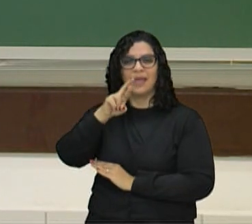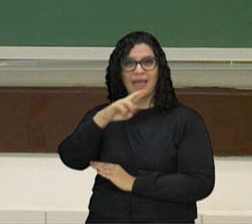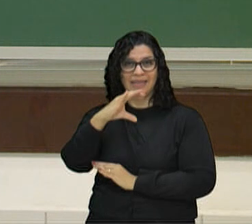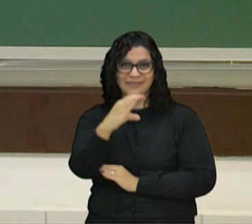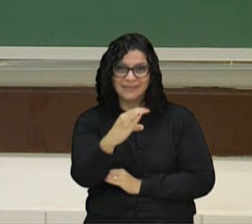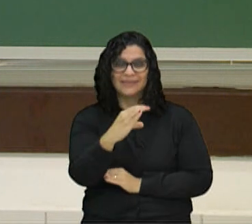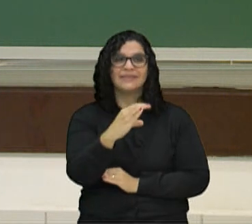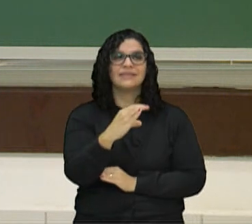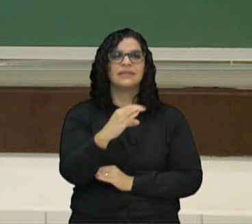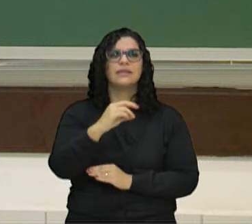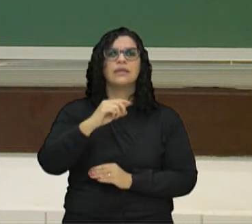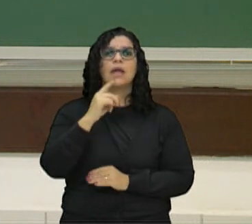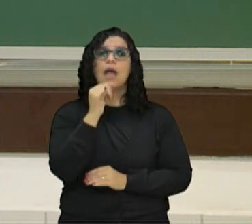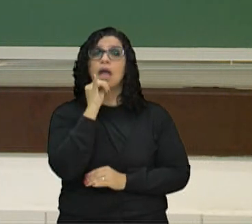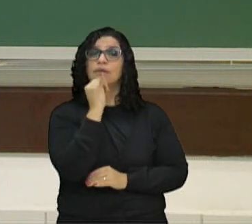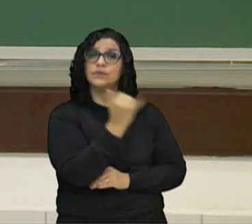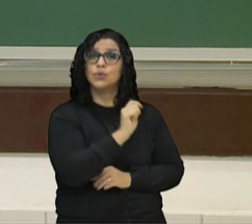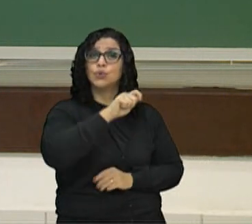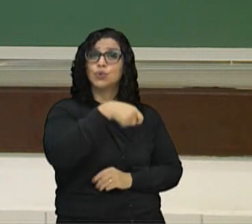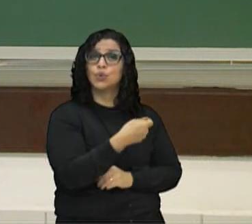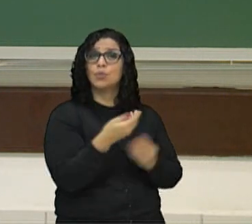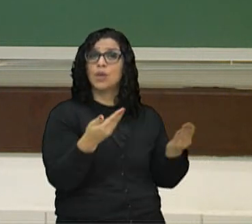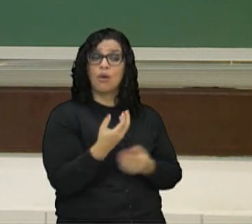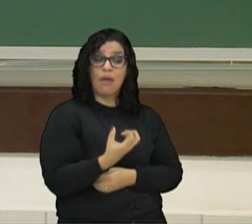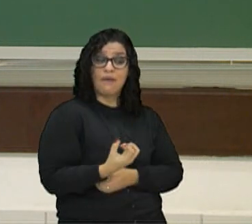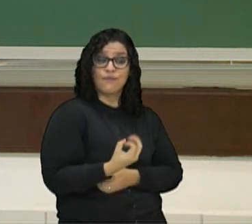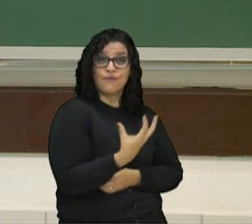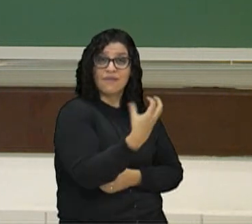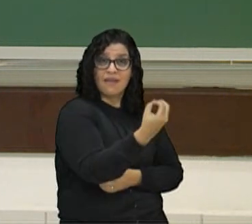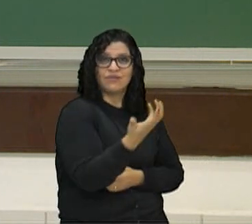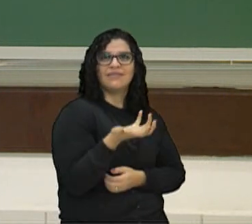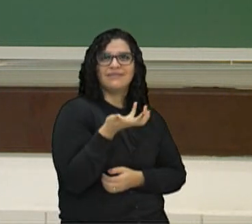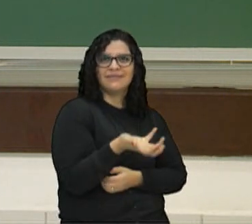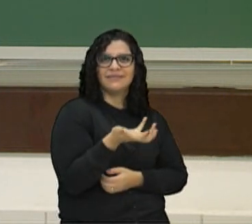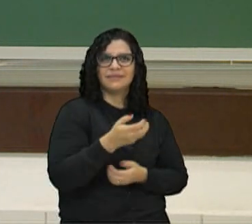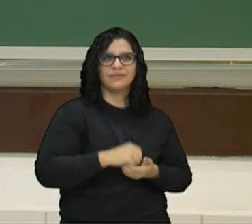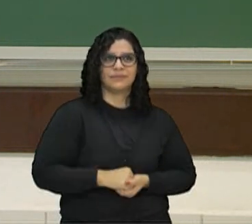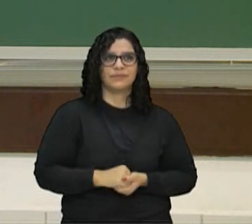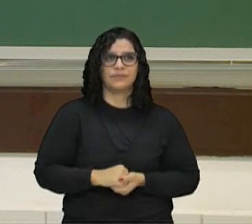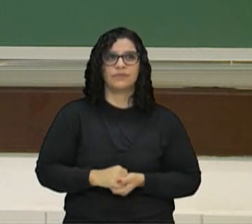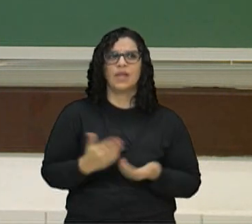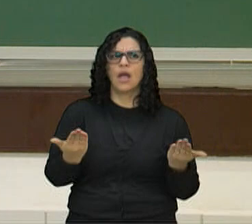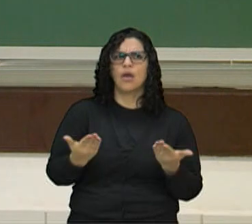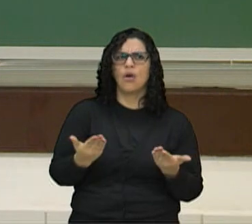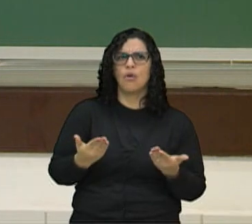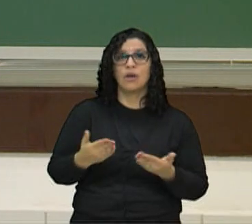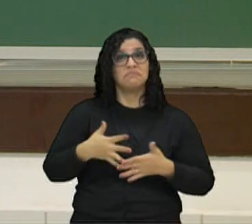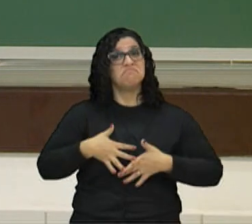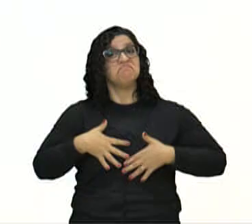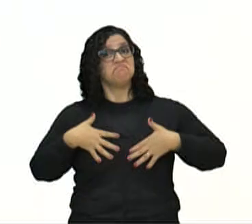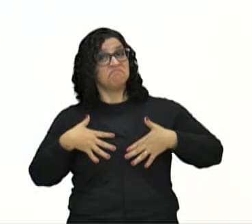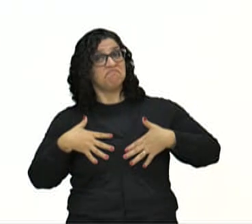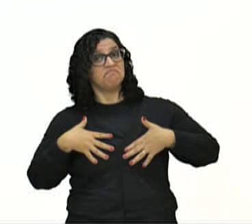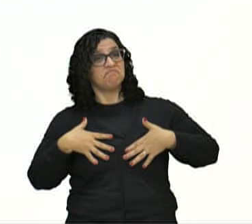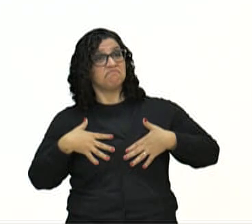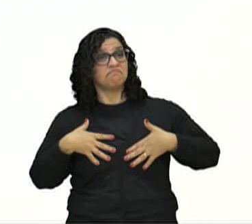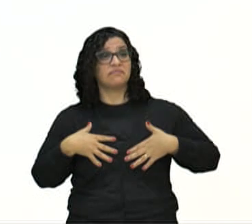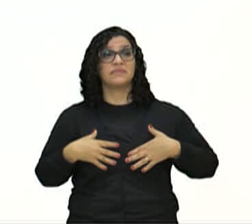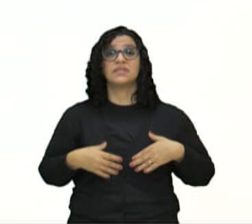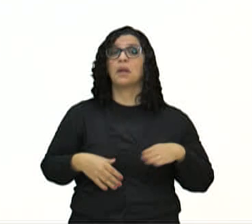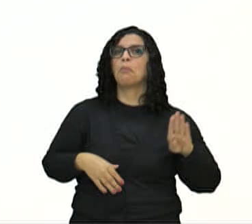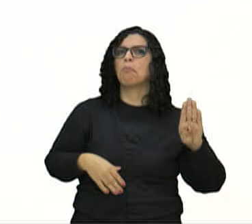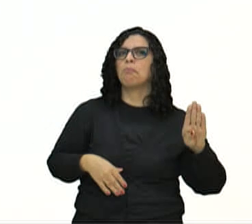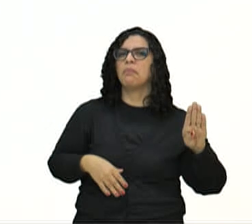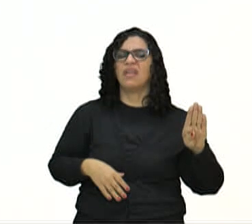Robinson Crusoe com relação à aventura do filho? Ela ficou satisfeita?